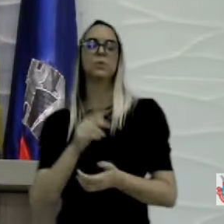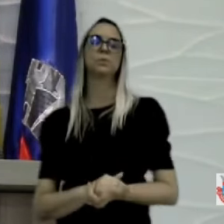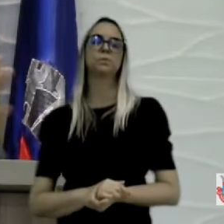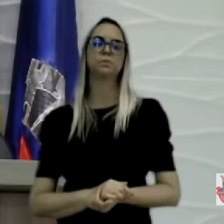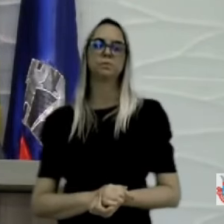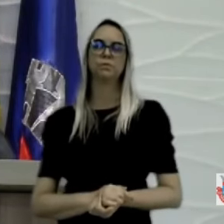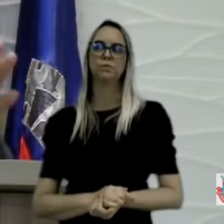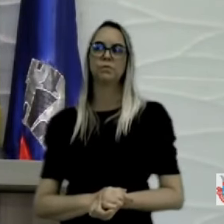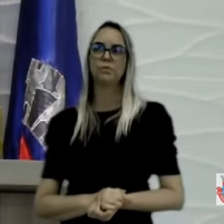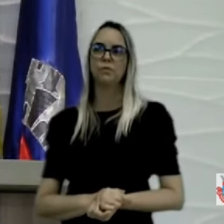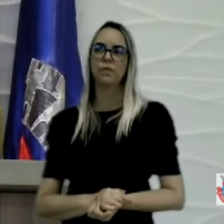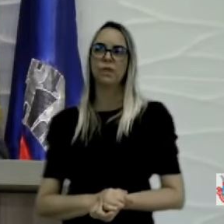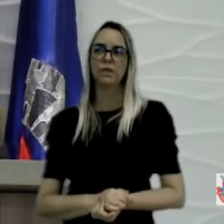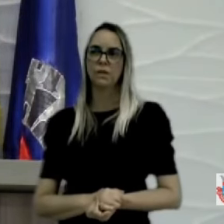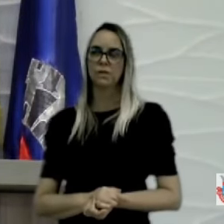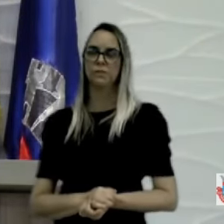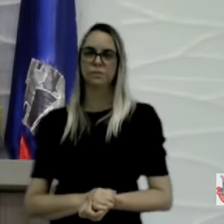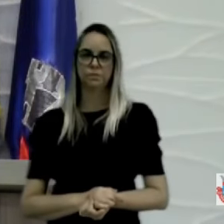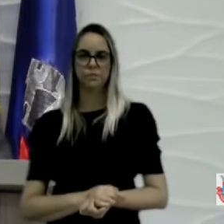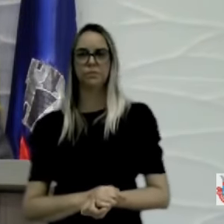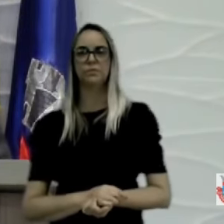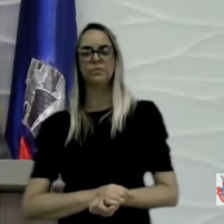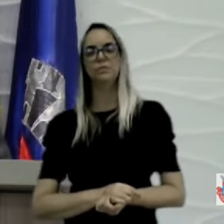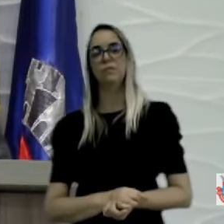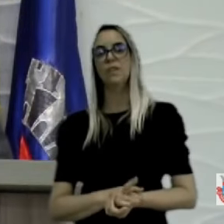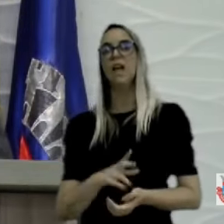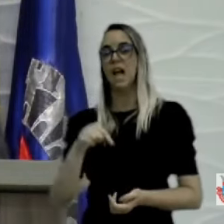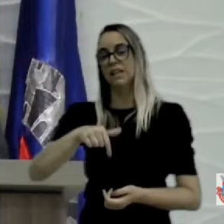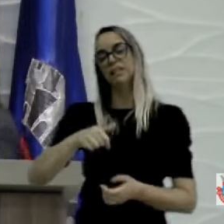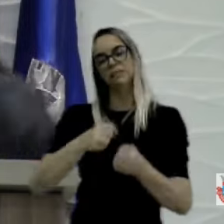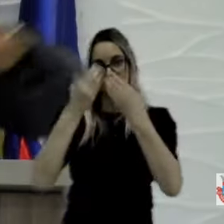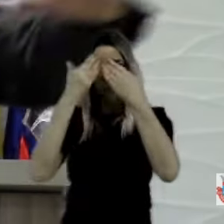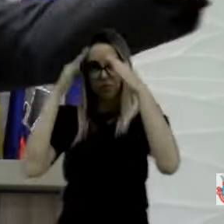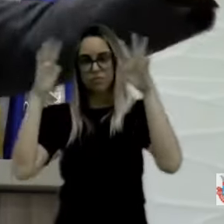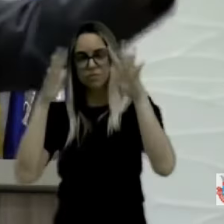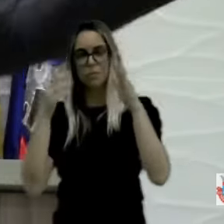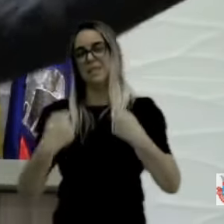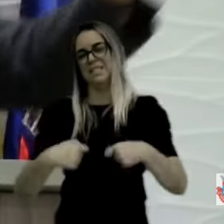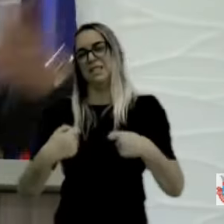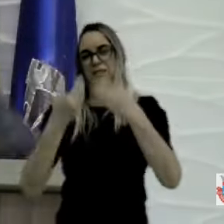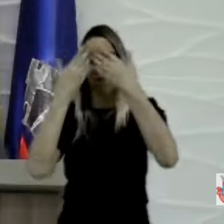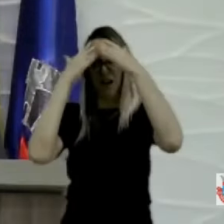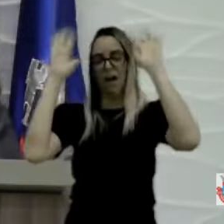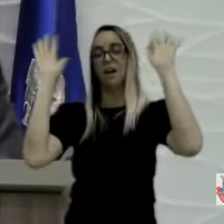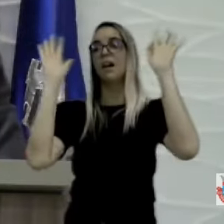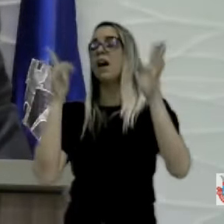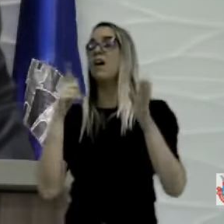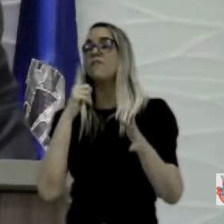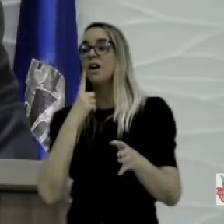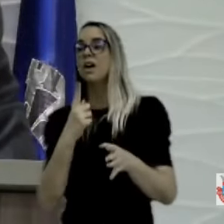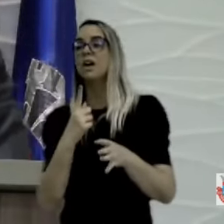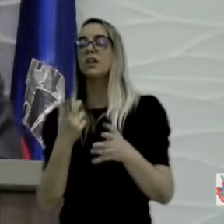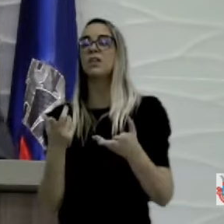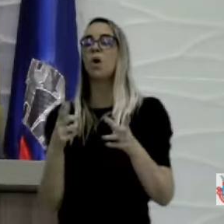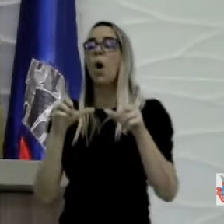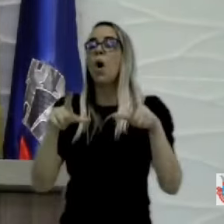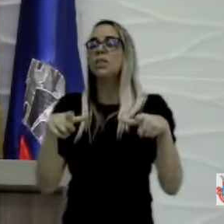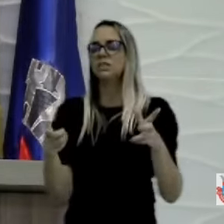Se entregar aí a Deus dará, ninguém sabe, vamos pedir aqui esclarecimento nessa casa, e assim vem assim, é o vago, ninguém sabe onde está entrando as